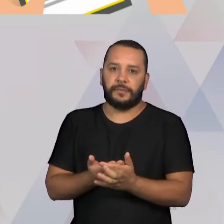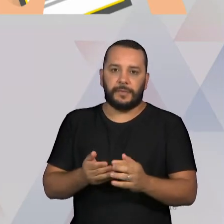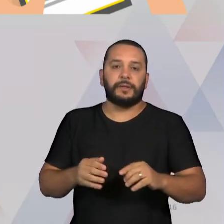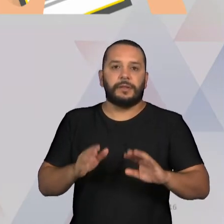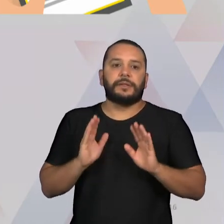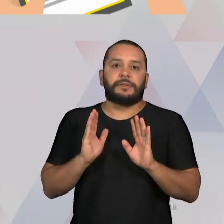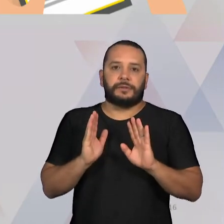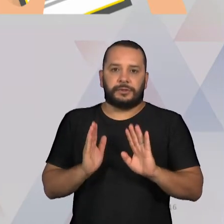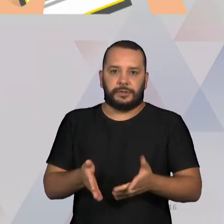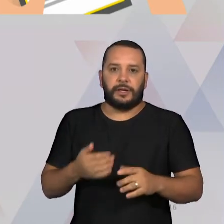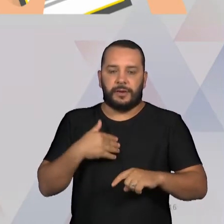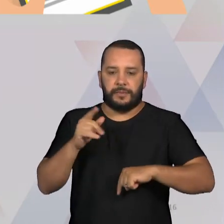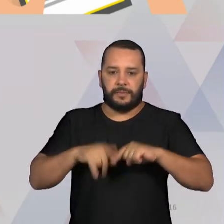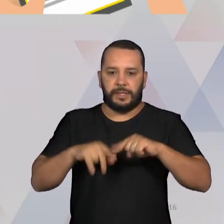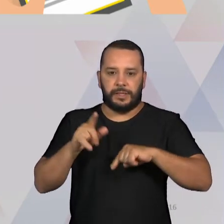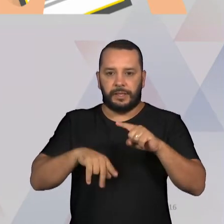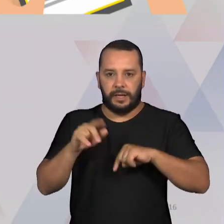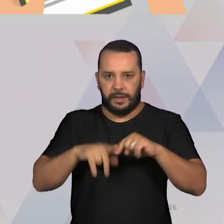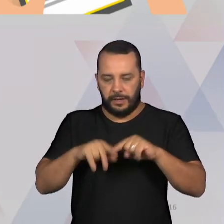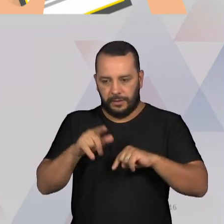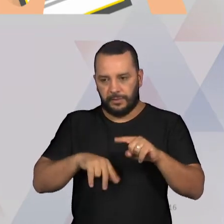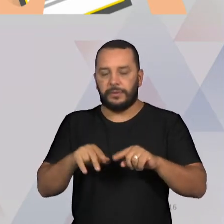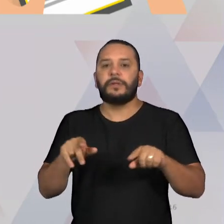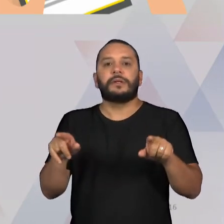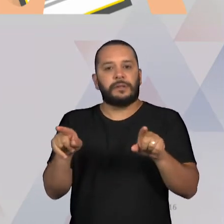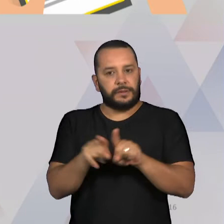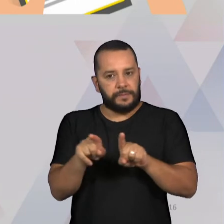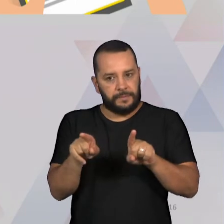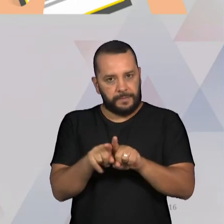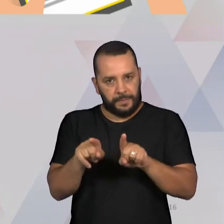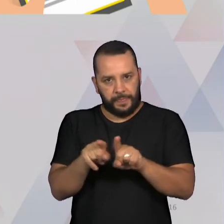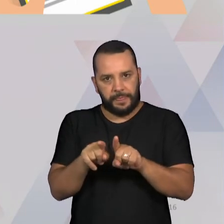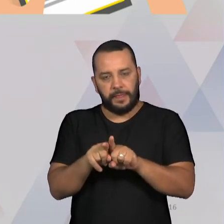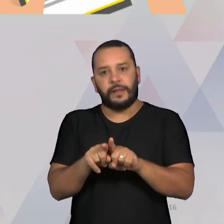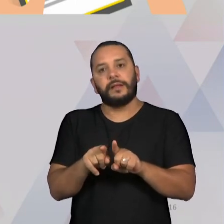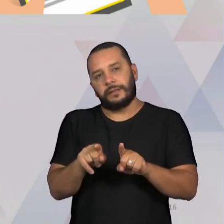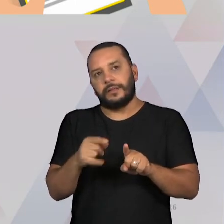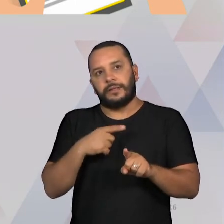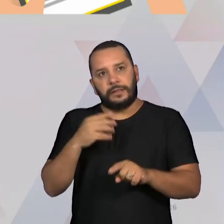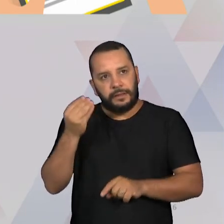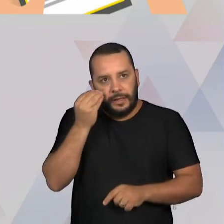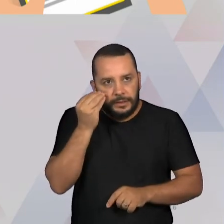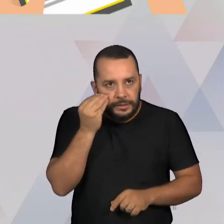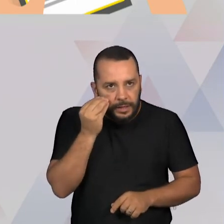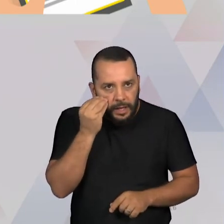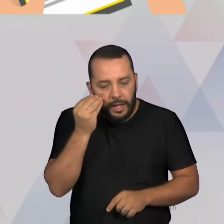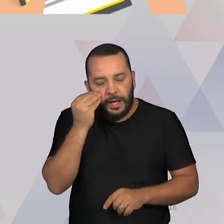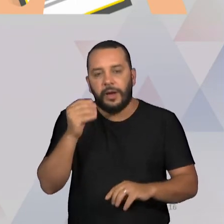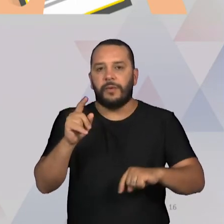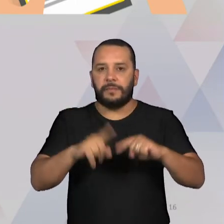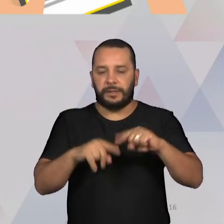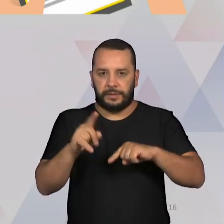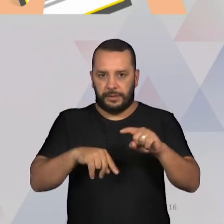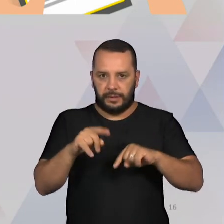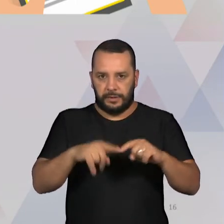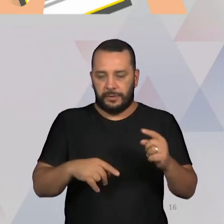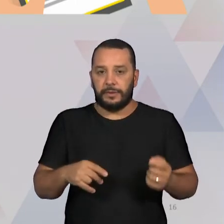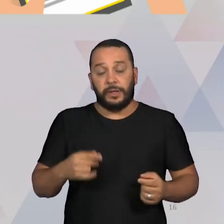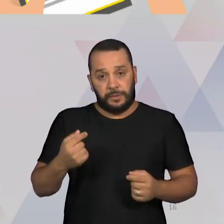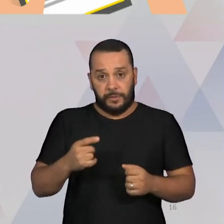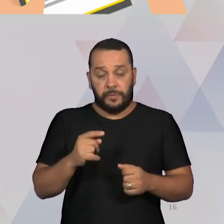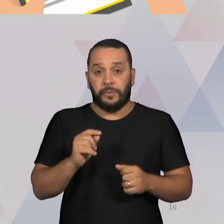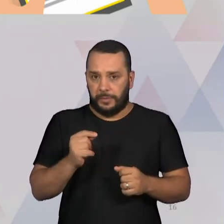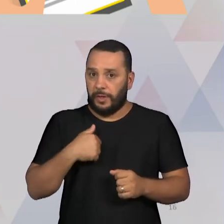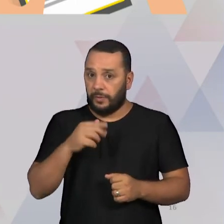materiais o layout dessa aula né se é possível testar os materiais então eu vou colocar